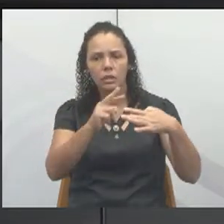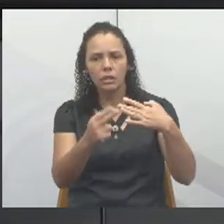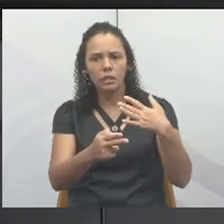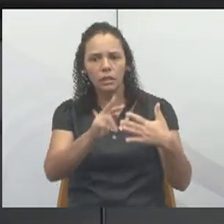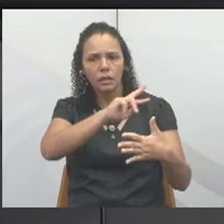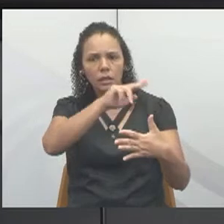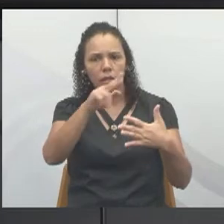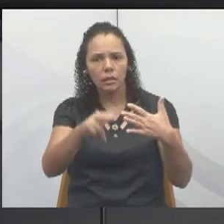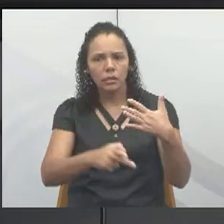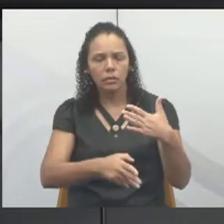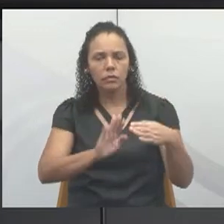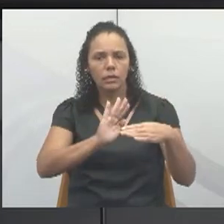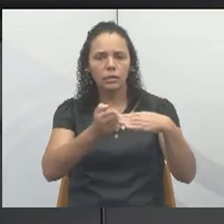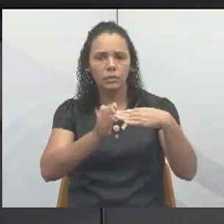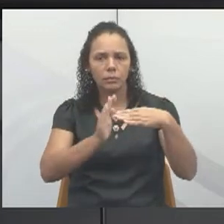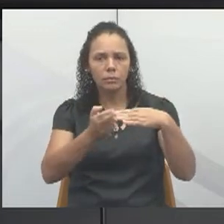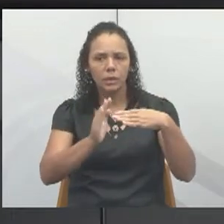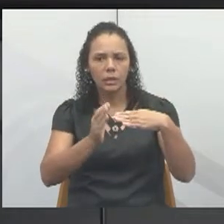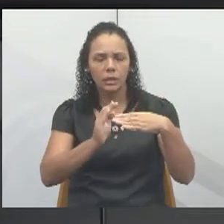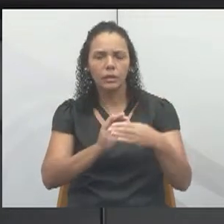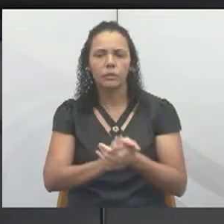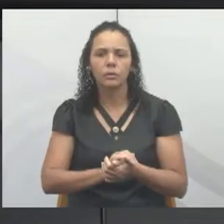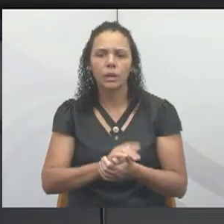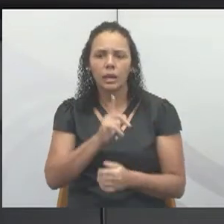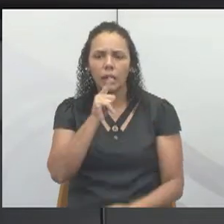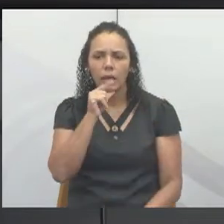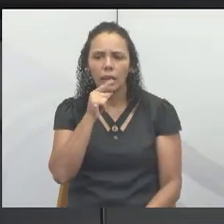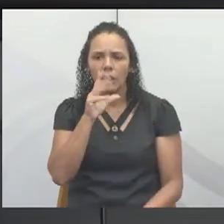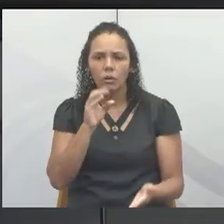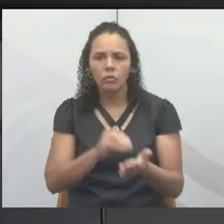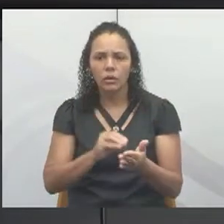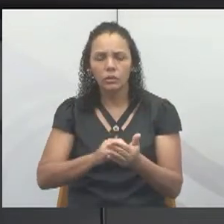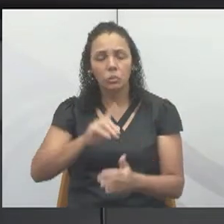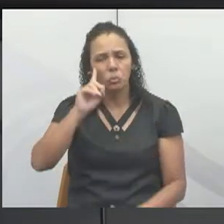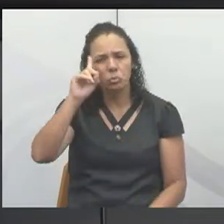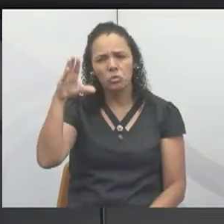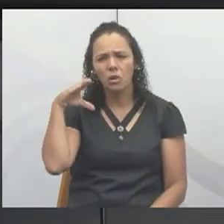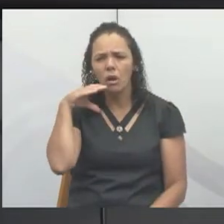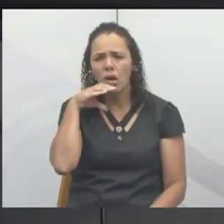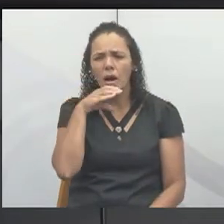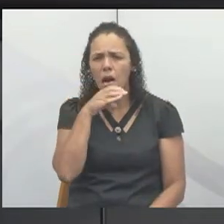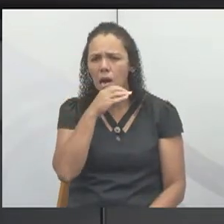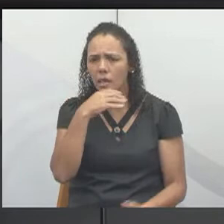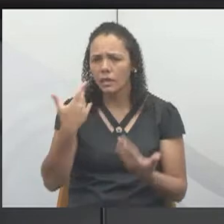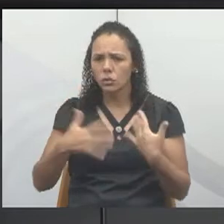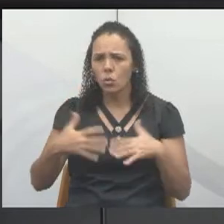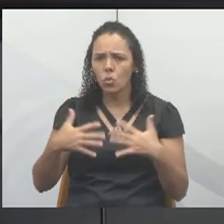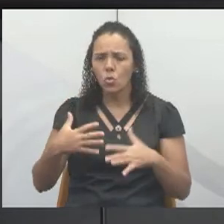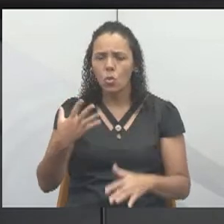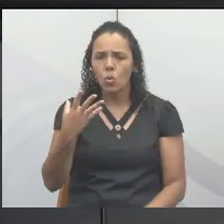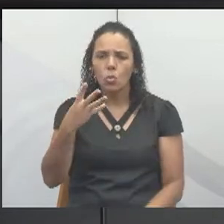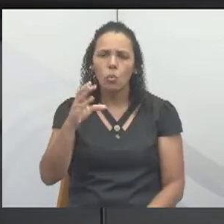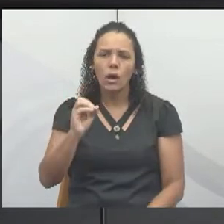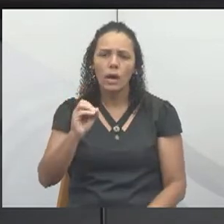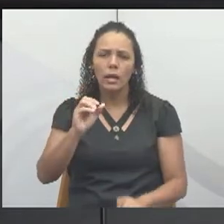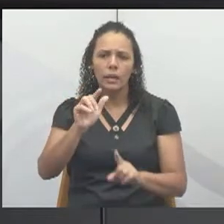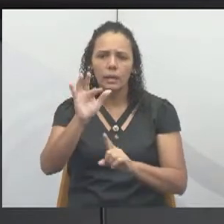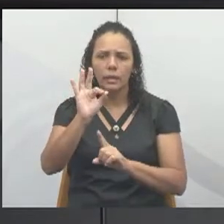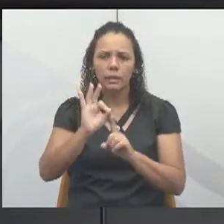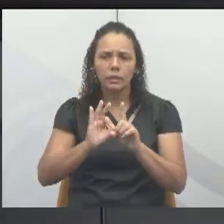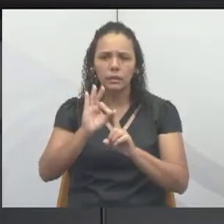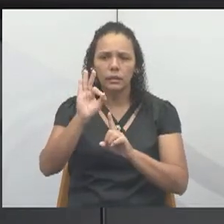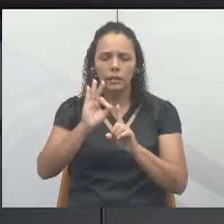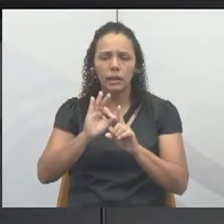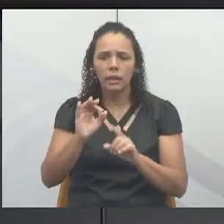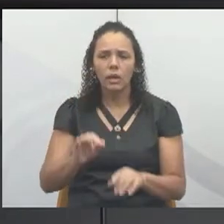Leste ali. O Jardim Santa Marina ficou o dia inteiro sem água, um dos dias mais quentes do ano. Estava fazendo 40 graus, 35 graus, 40 graus de